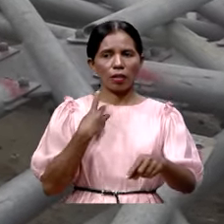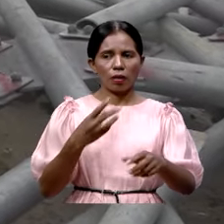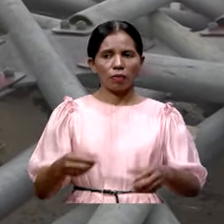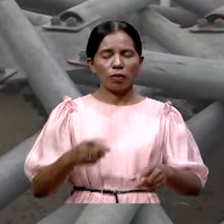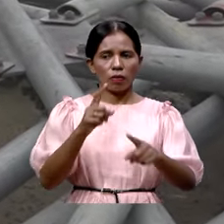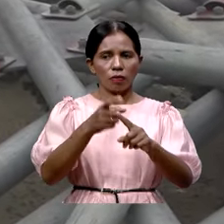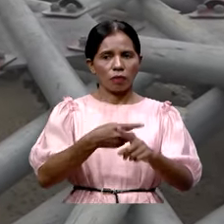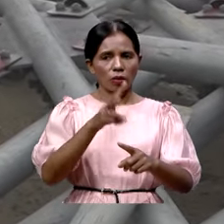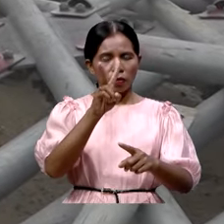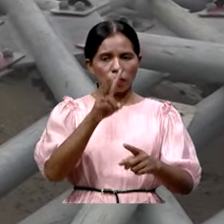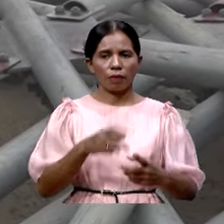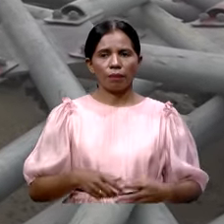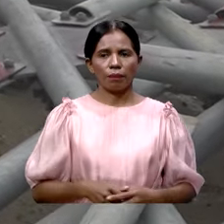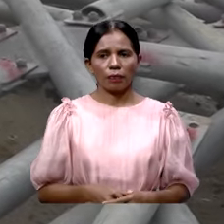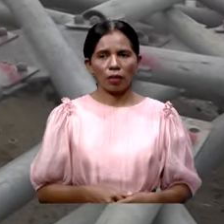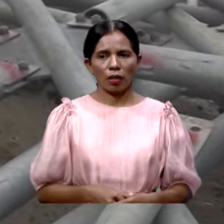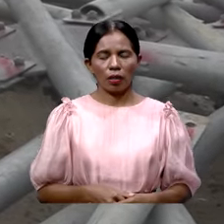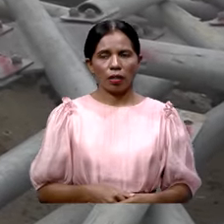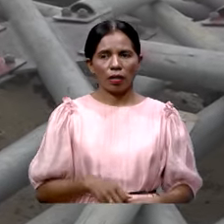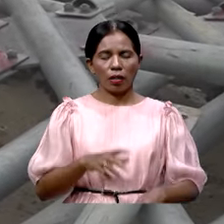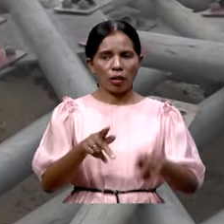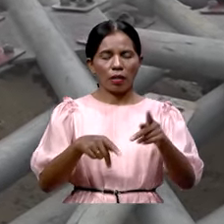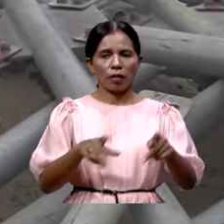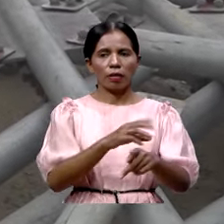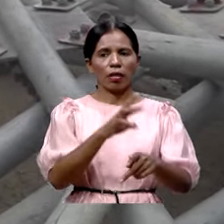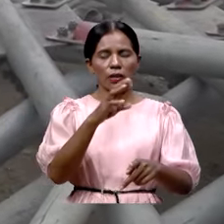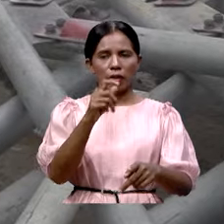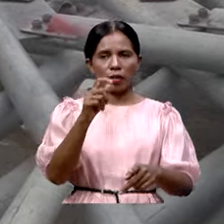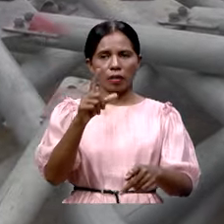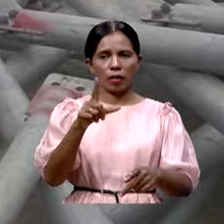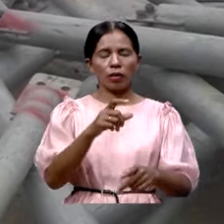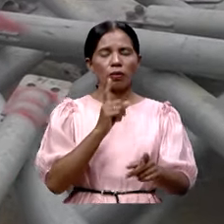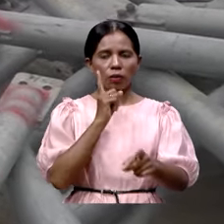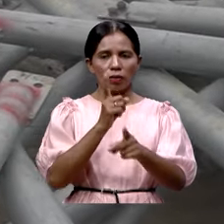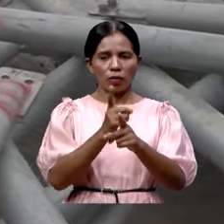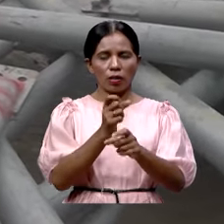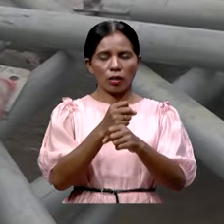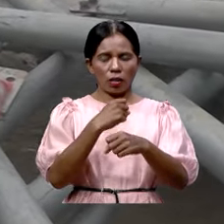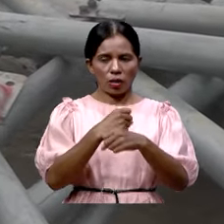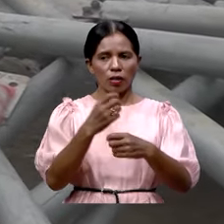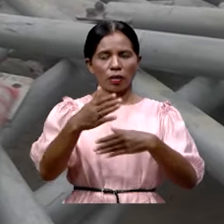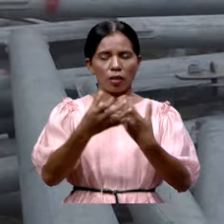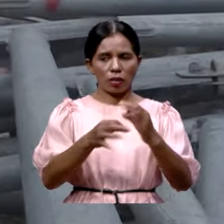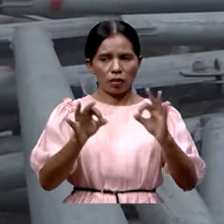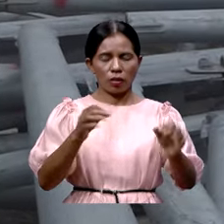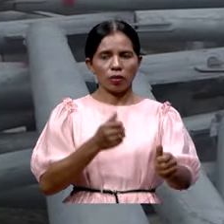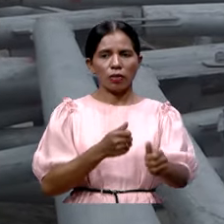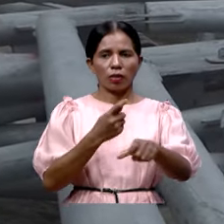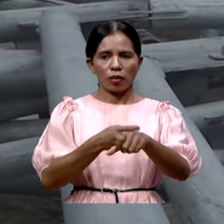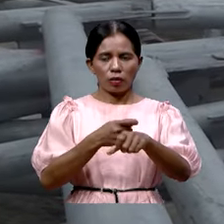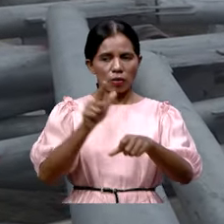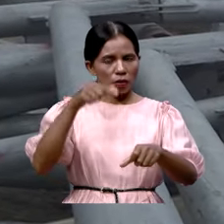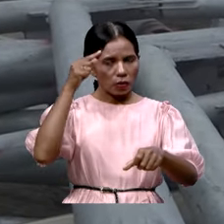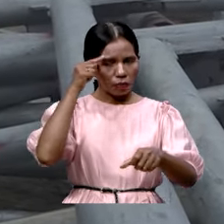rua. Engenheiro para construção da torre RTTLP em Hateten, do relógio construção da torre né, finaliza o tempo no bem, o